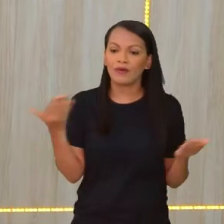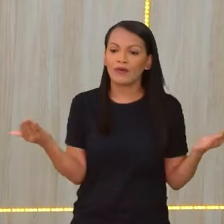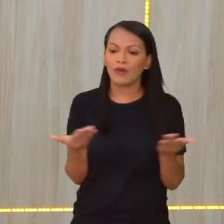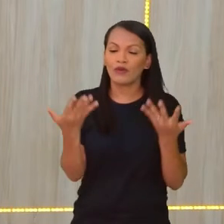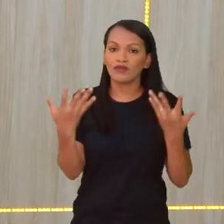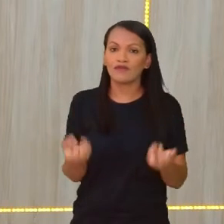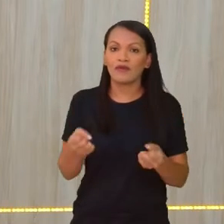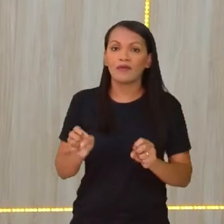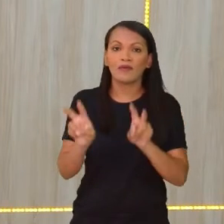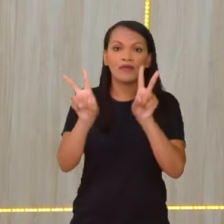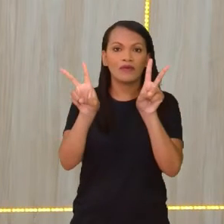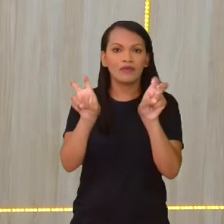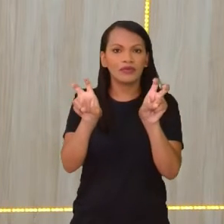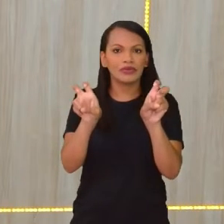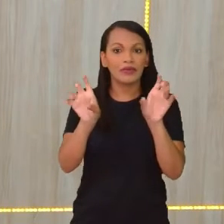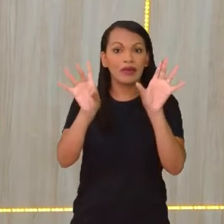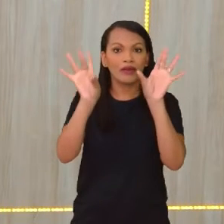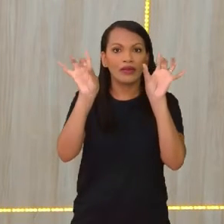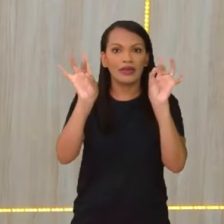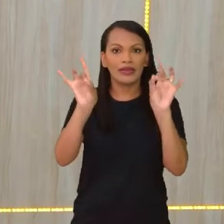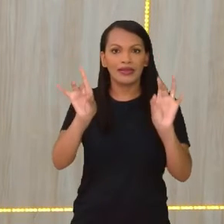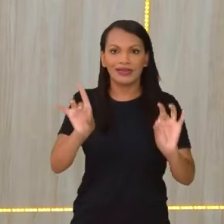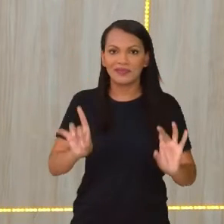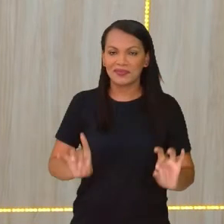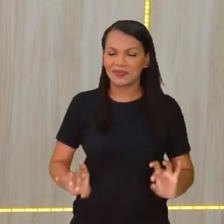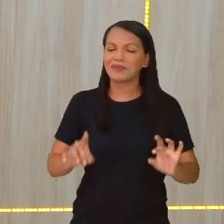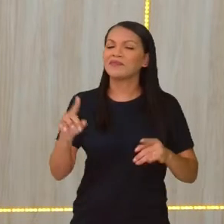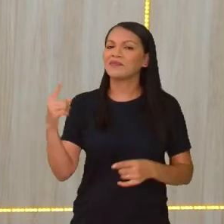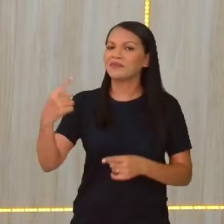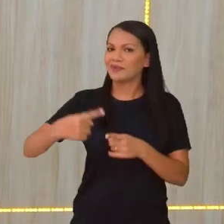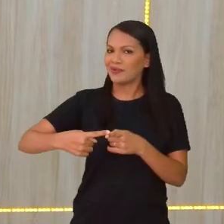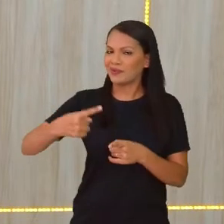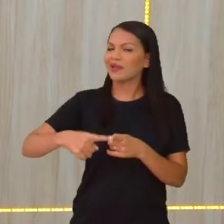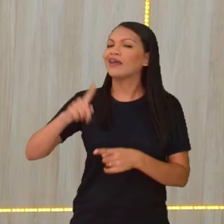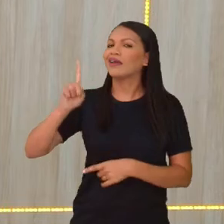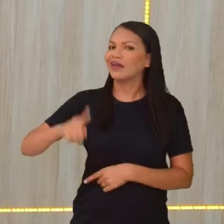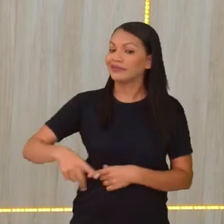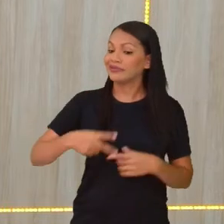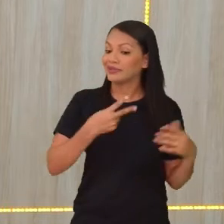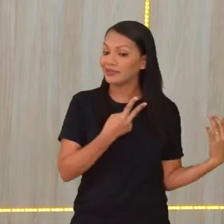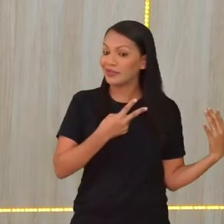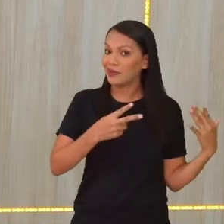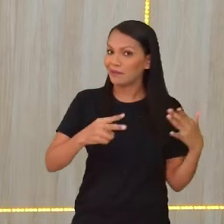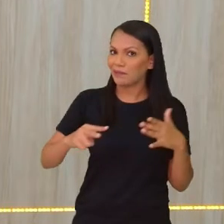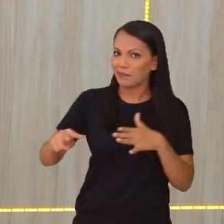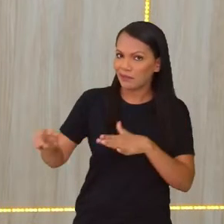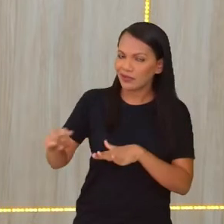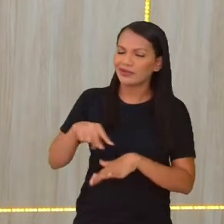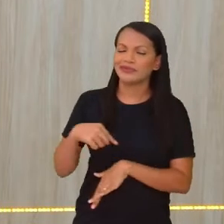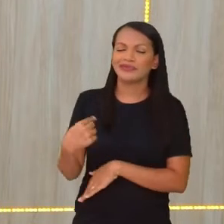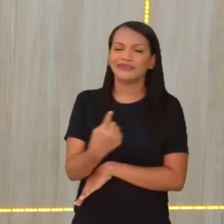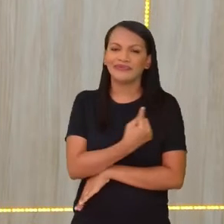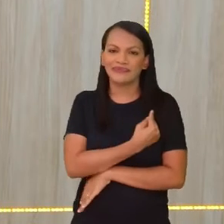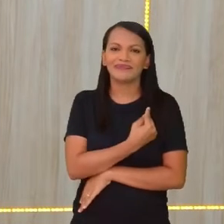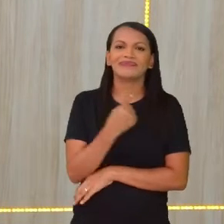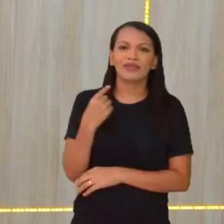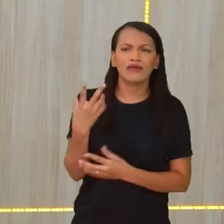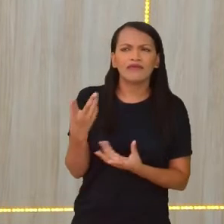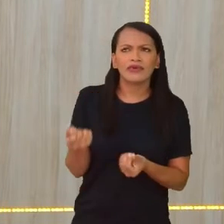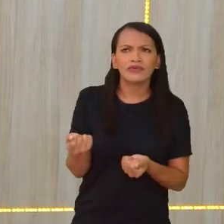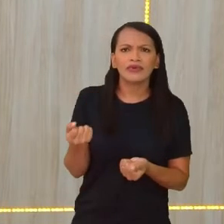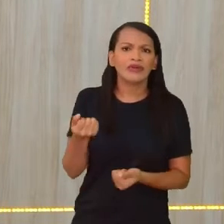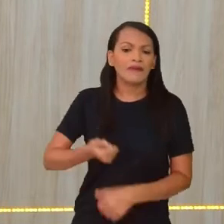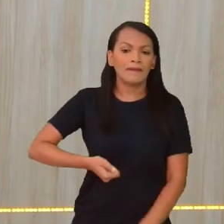trabalhar uma temática especial, porque esta semana nós estaremos, na